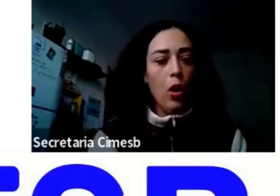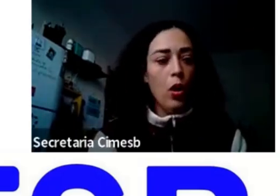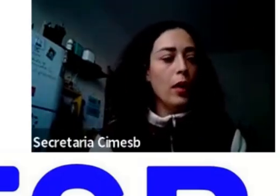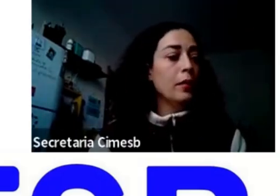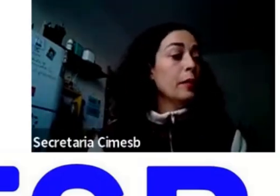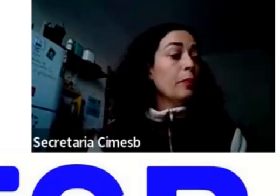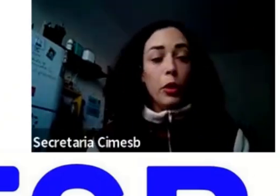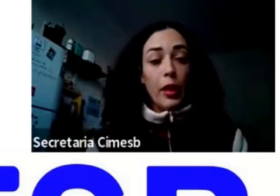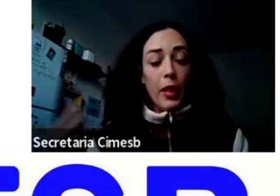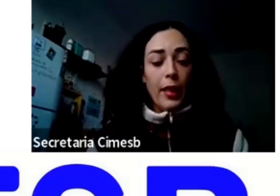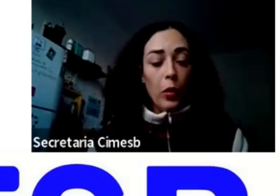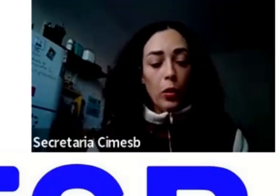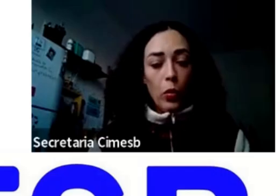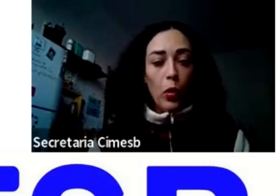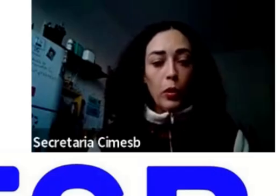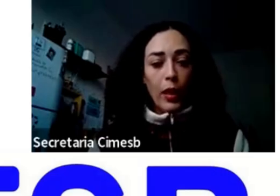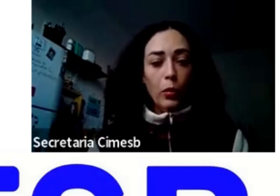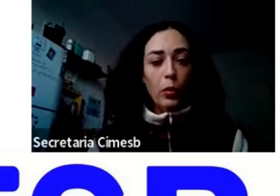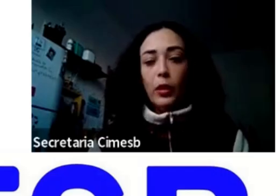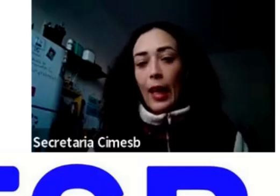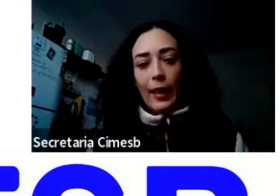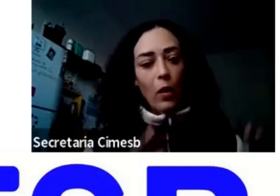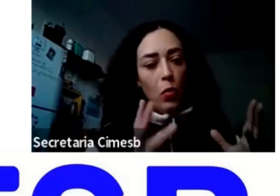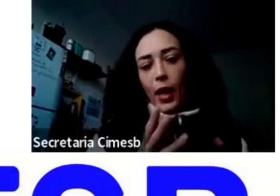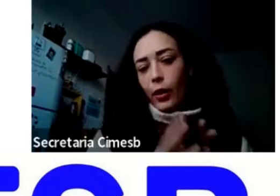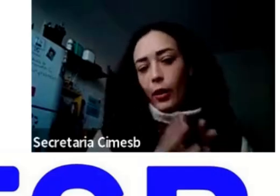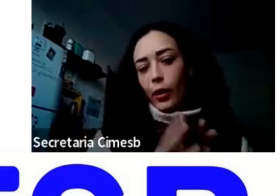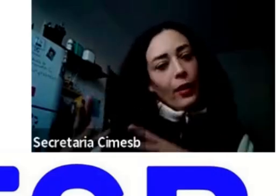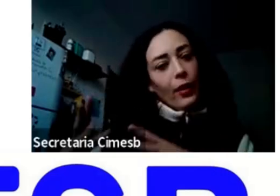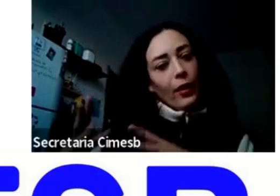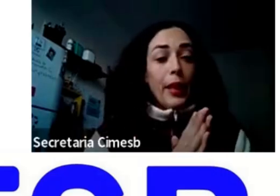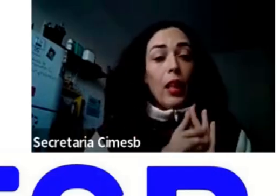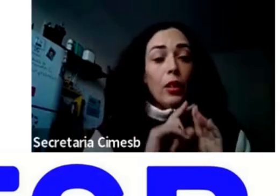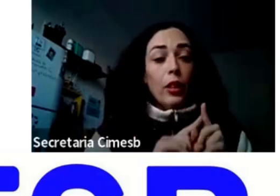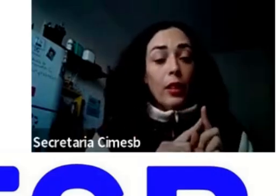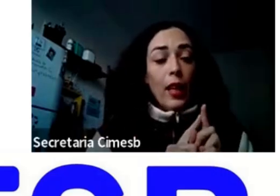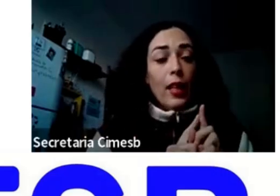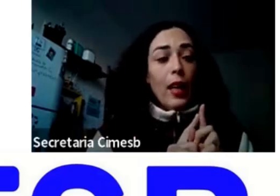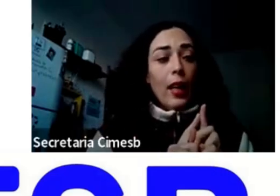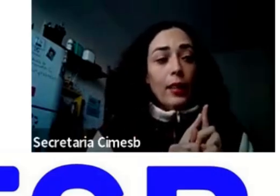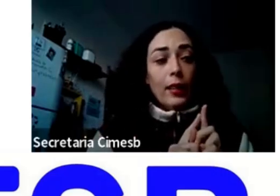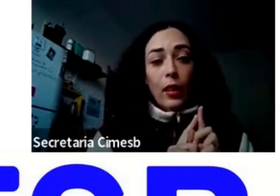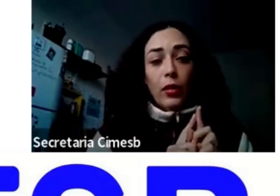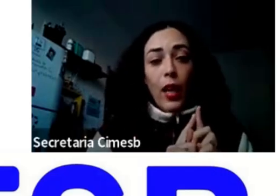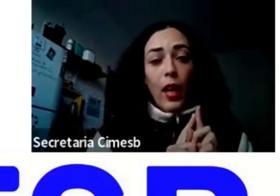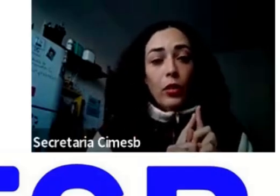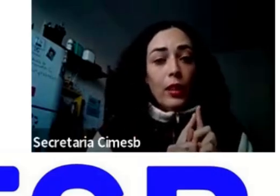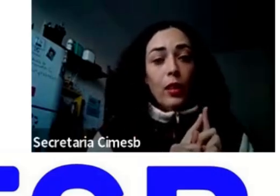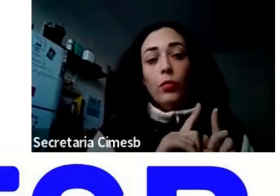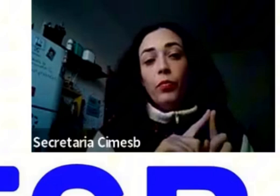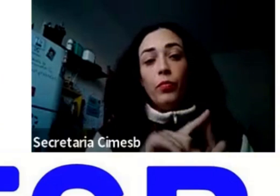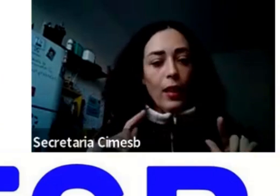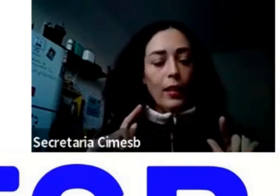da escola. Como eu já trabalhei com outros alunos e cada um é diferente. Por quê? A gente tem a questão